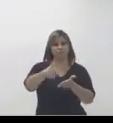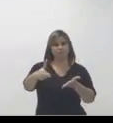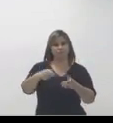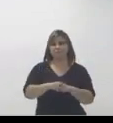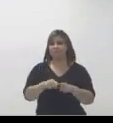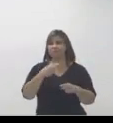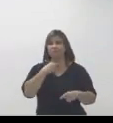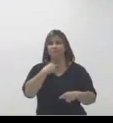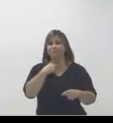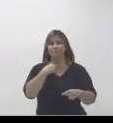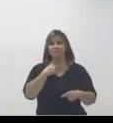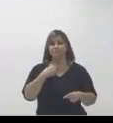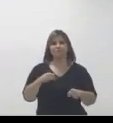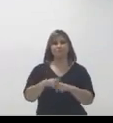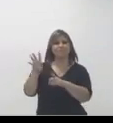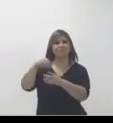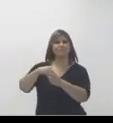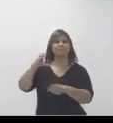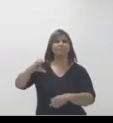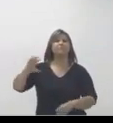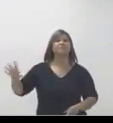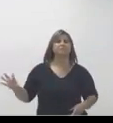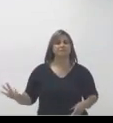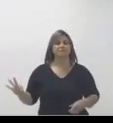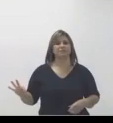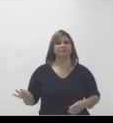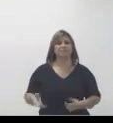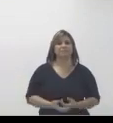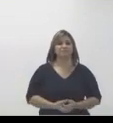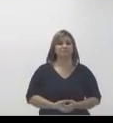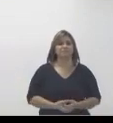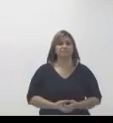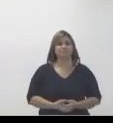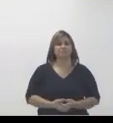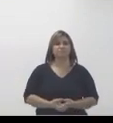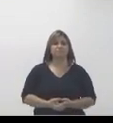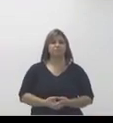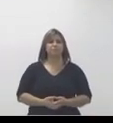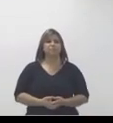essa hipótese está colocada para esses equipamentos